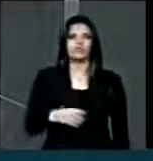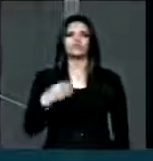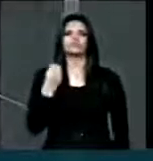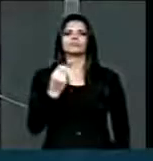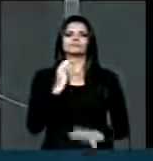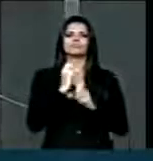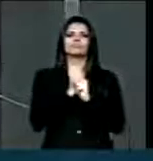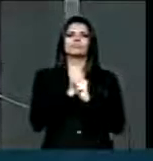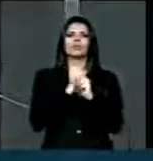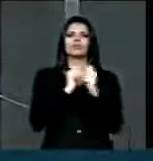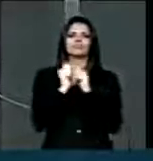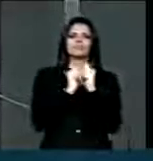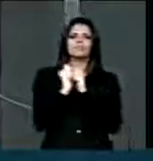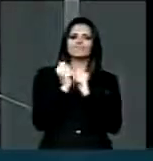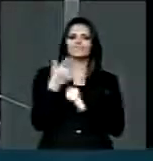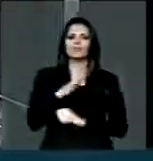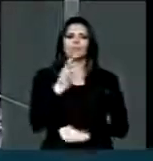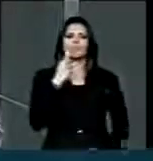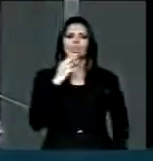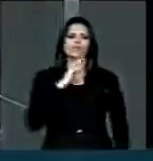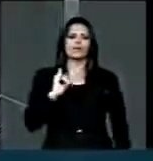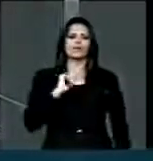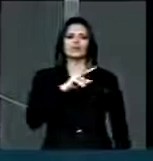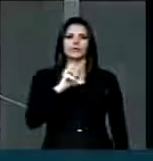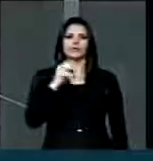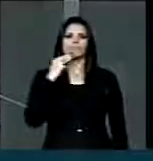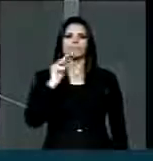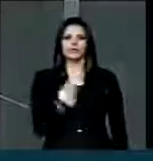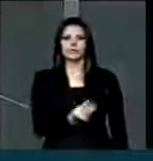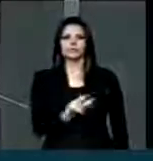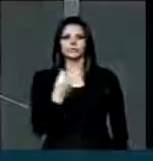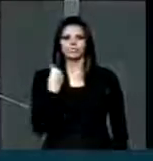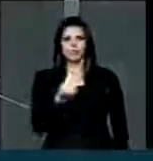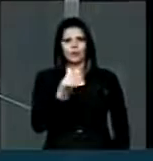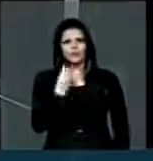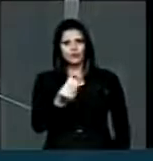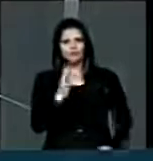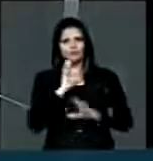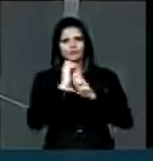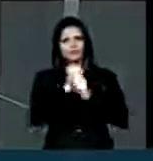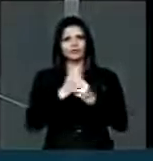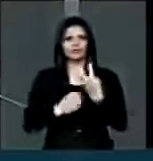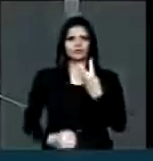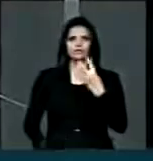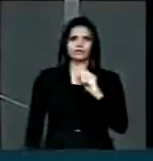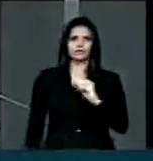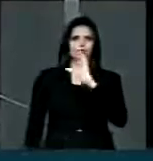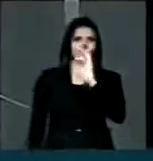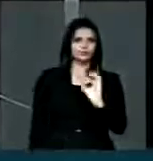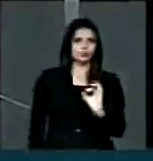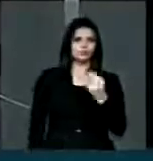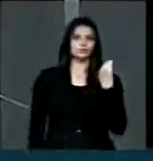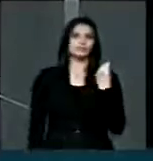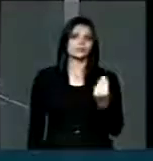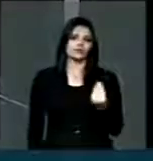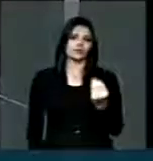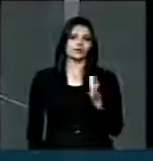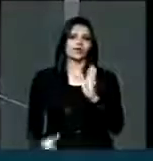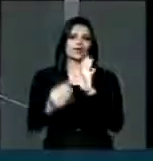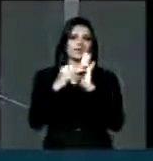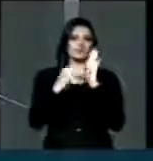um contingenciamento aí de 1,5 bilhão. Isso corresponde a 30%. Agora, as